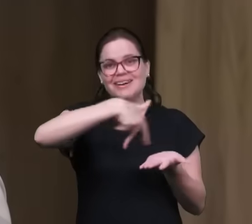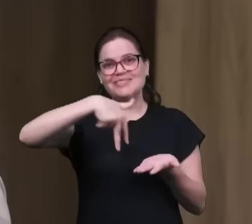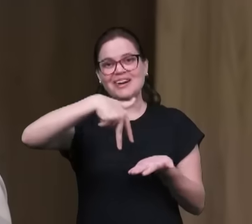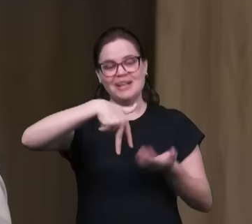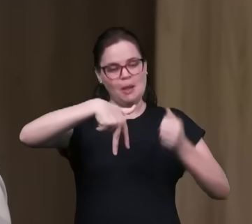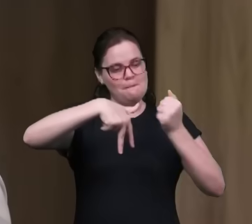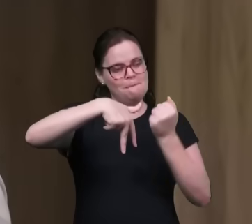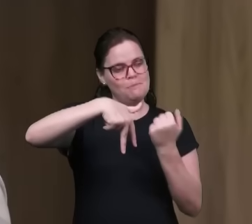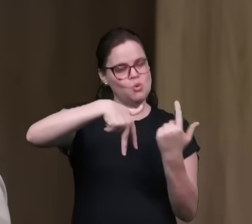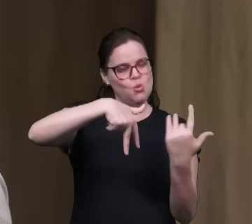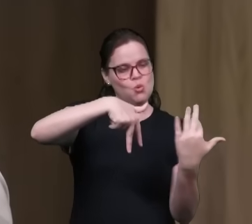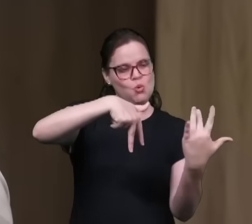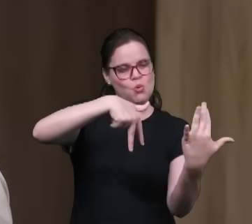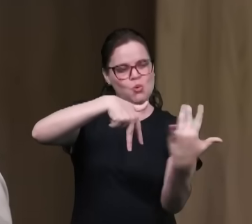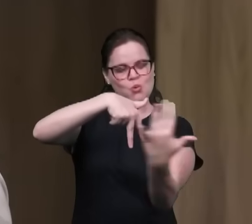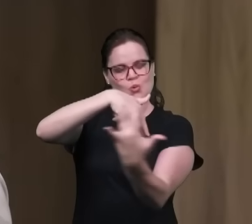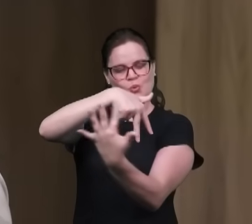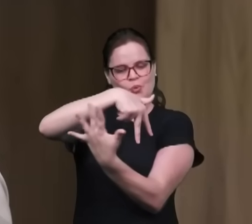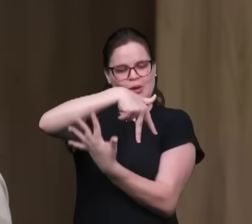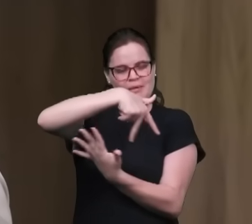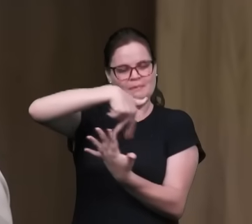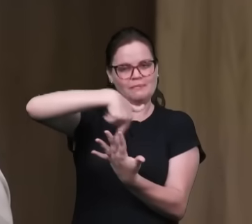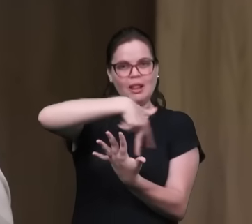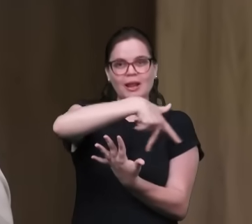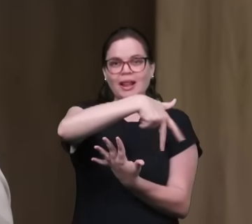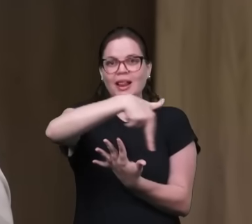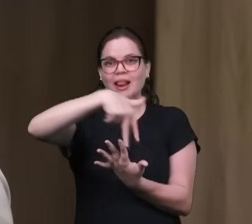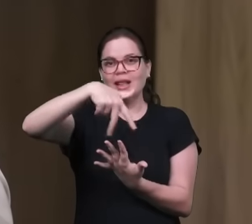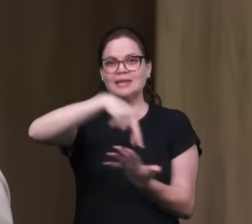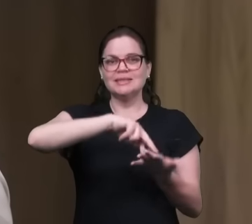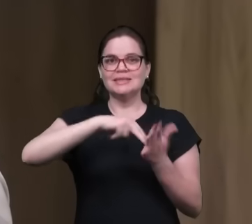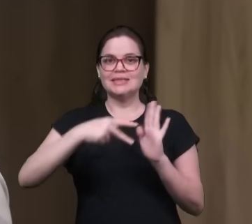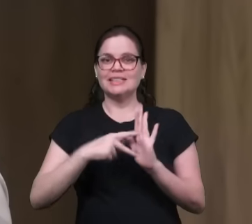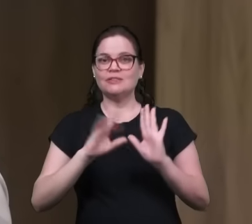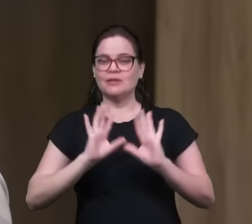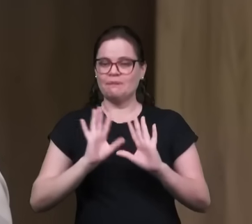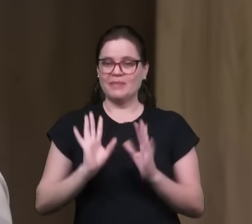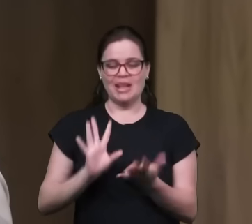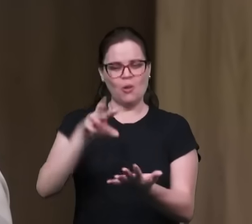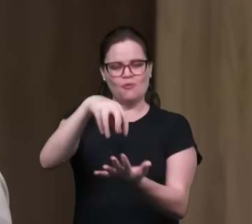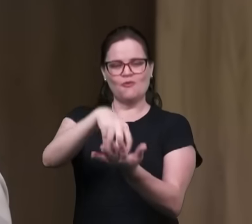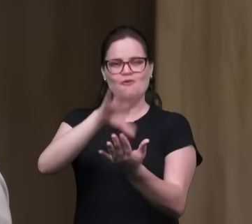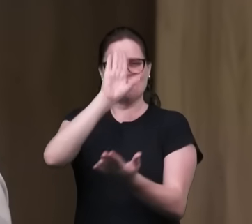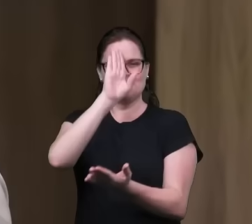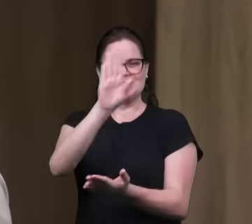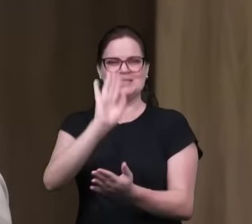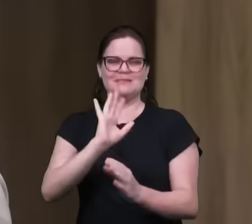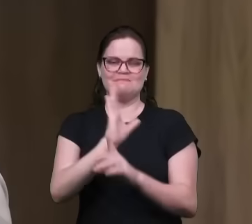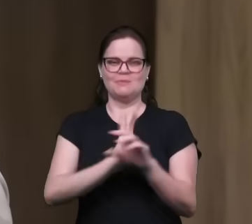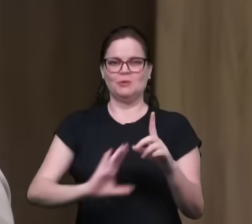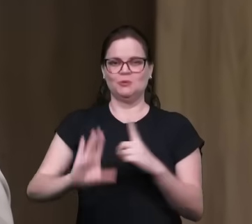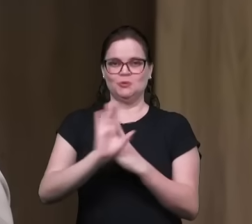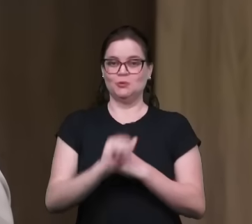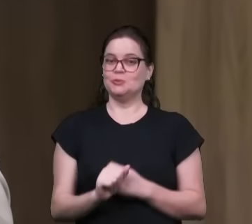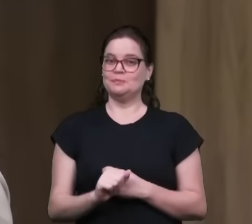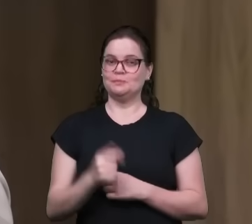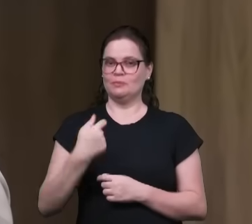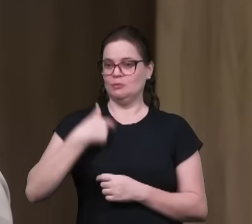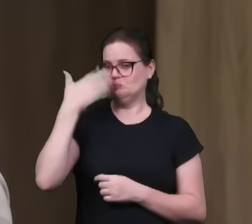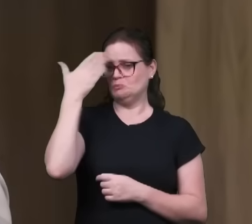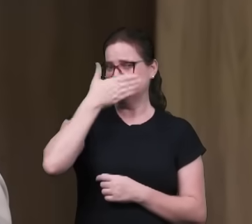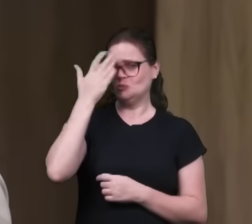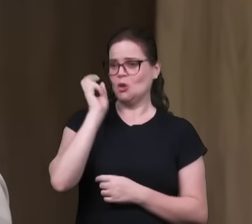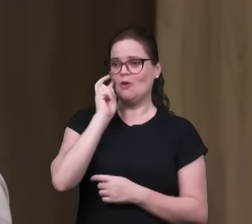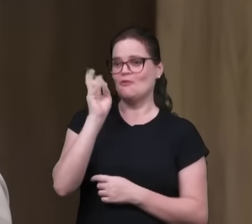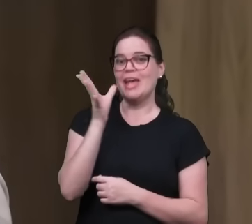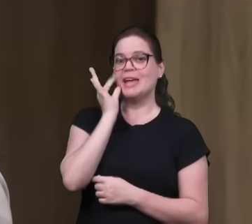7 castiçais. Anda no meio significa ele está no meio do culto, ele está no presente. Nós não vemos Jesus com nossos